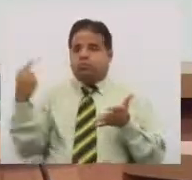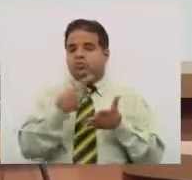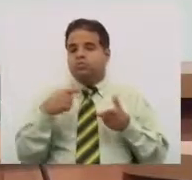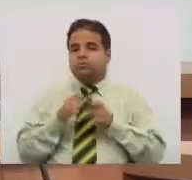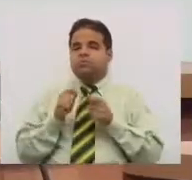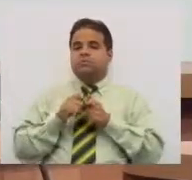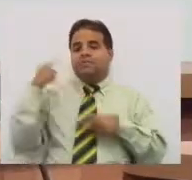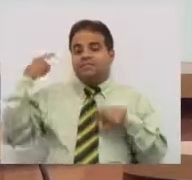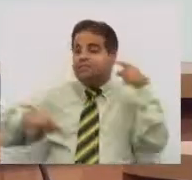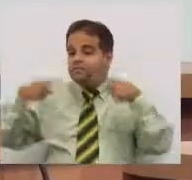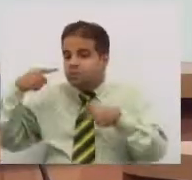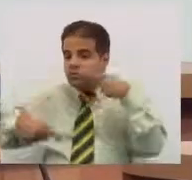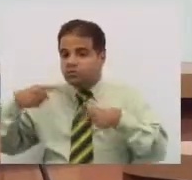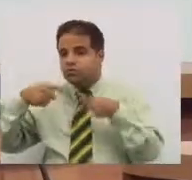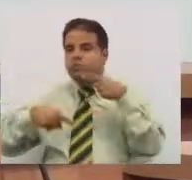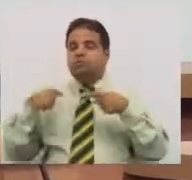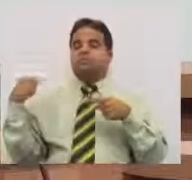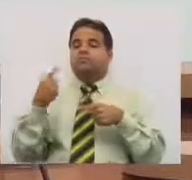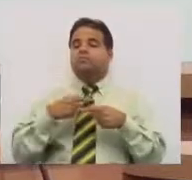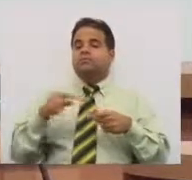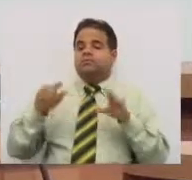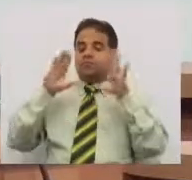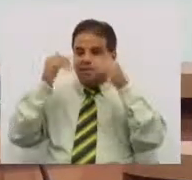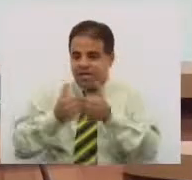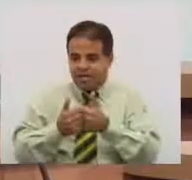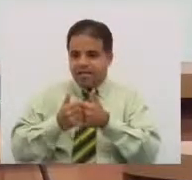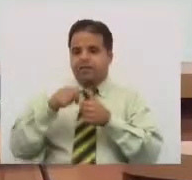essa discussão aqui na Câmara,